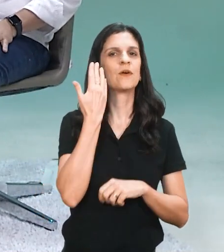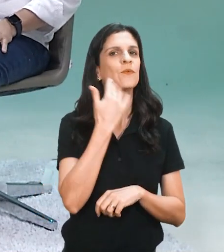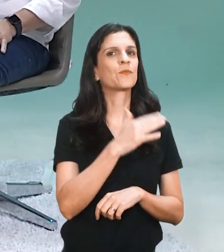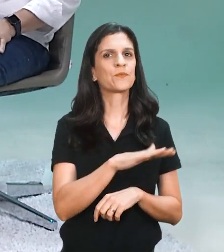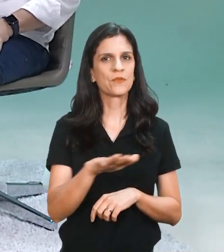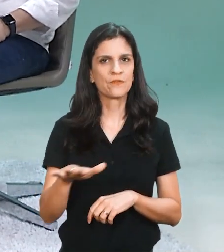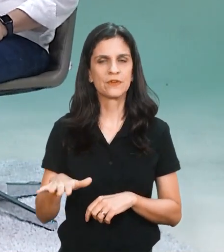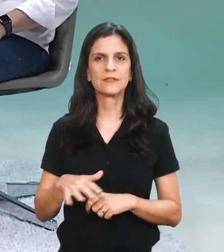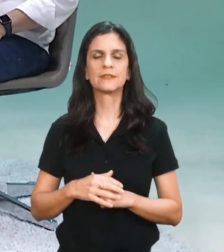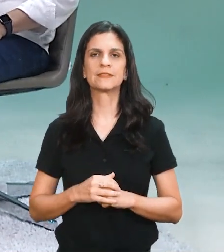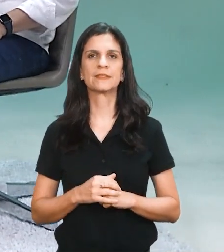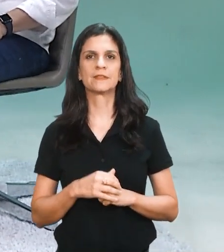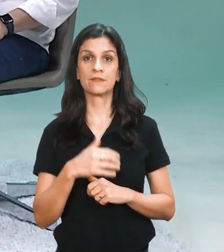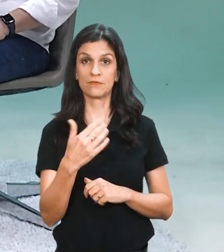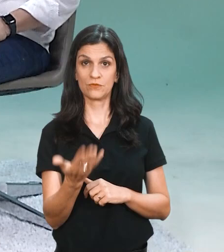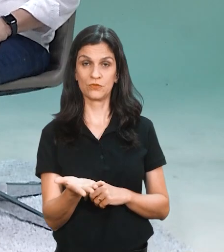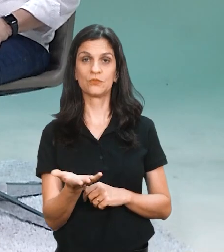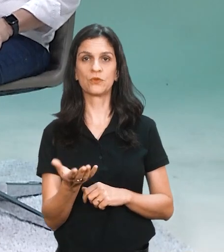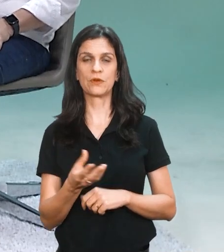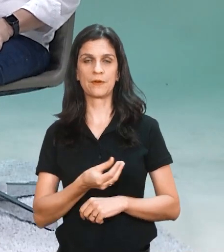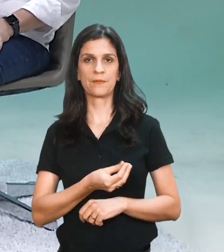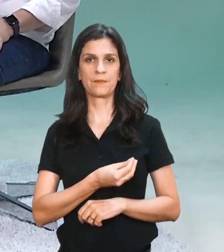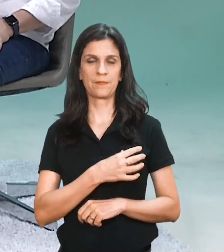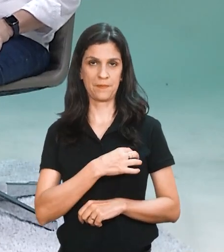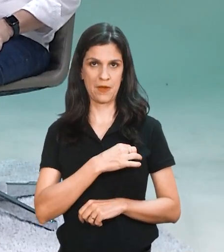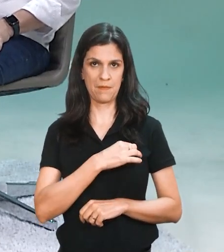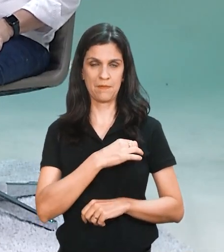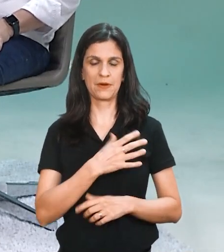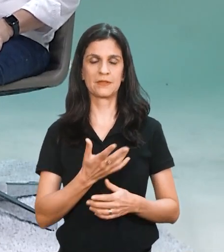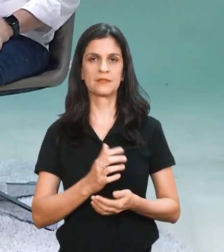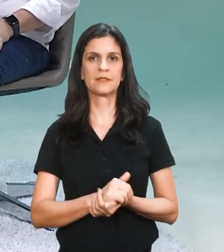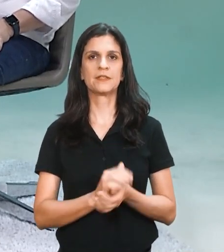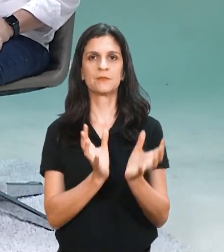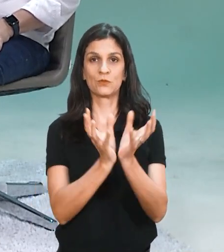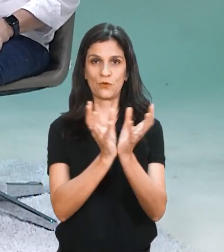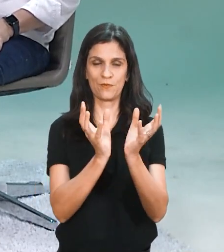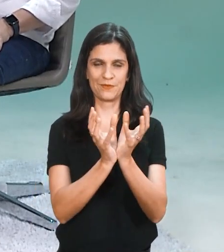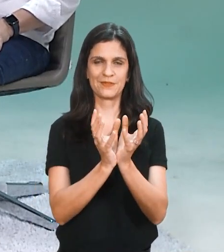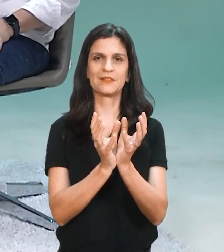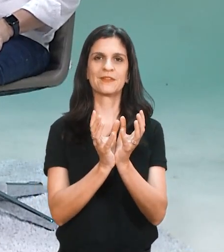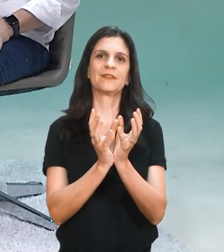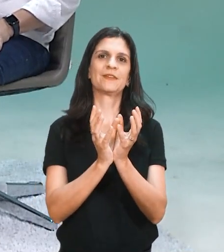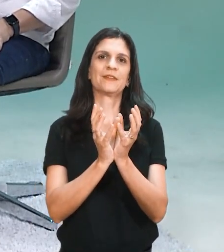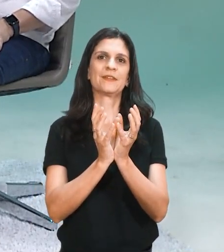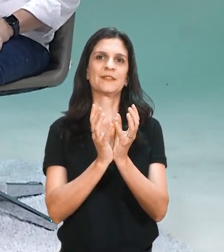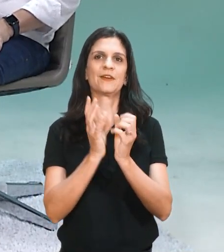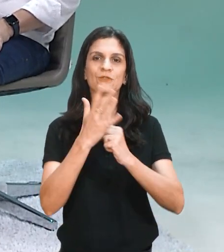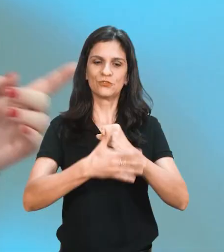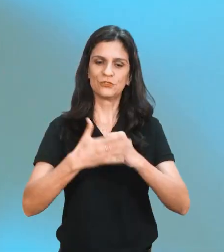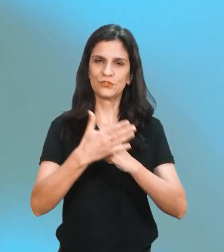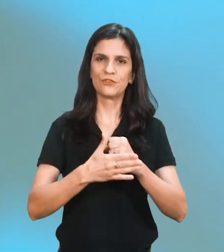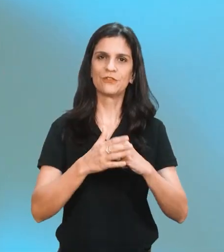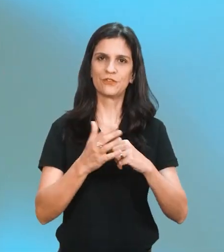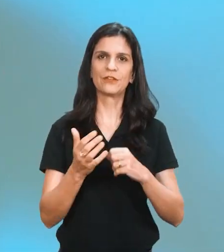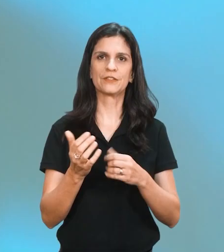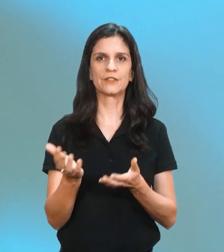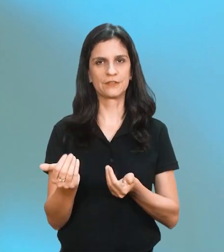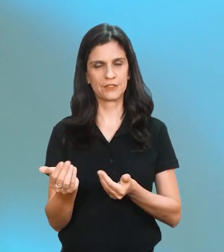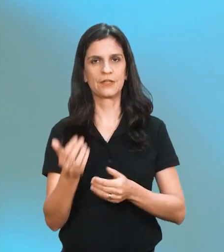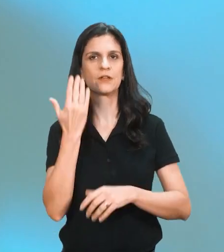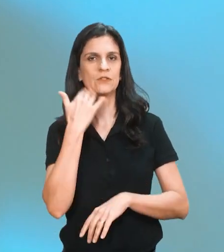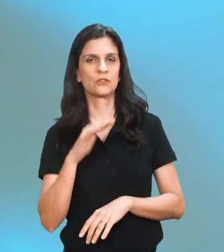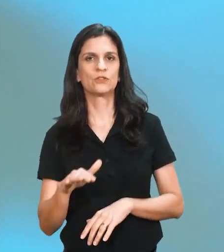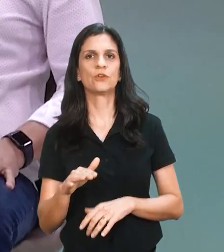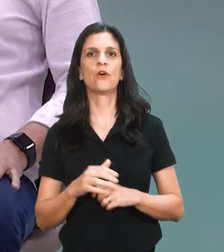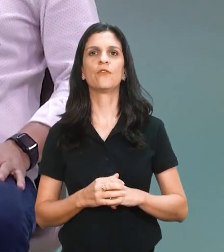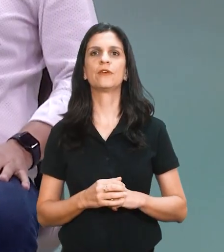infância, você é membro da Comissão de Proteção dos Direitos da Criança e do Adolescente na Casa. Como que vem sendo a sua atuação nesse